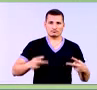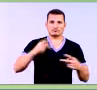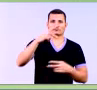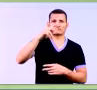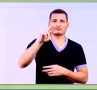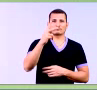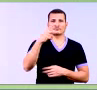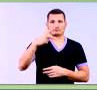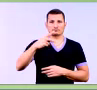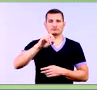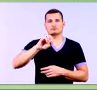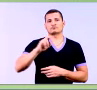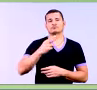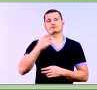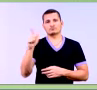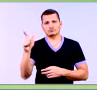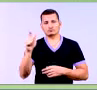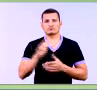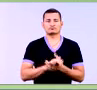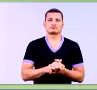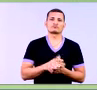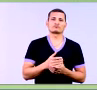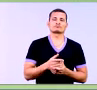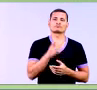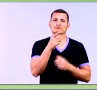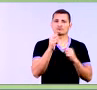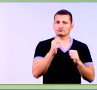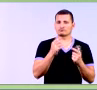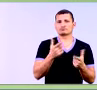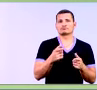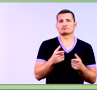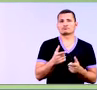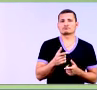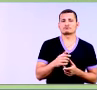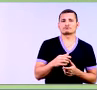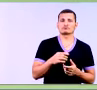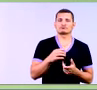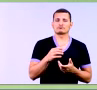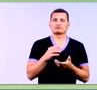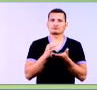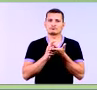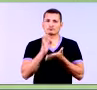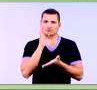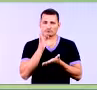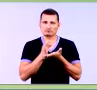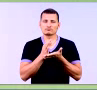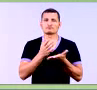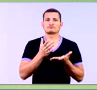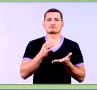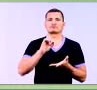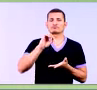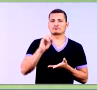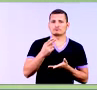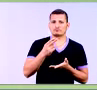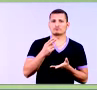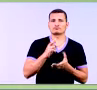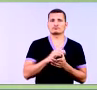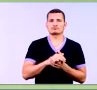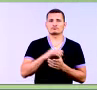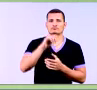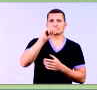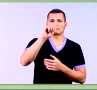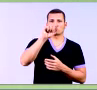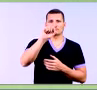Eu coloquei outra qualquer porque vocês podem trabalhar em algum outro momento com Java, podem trabalhar com